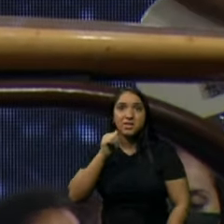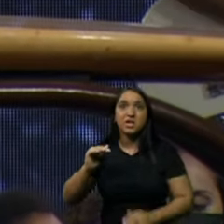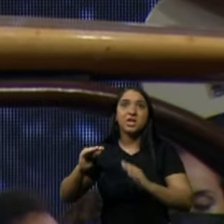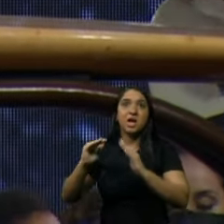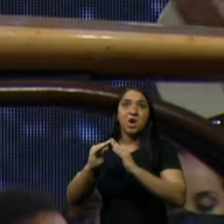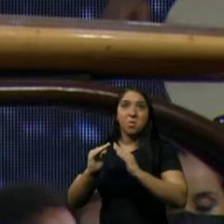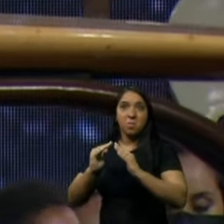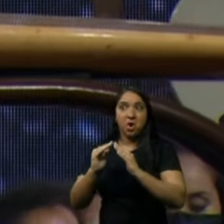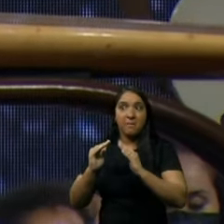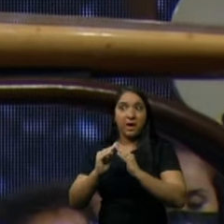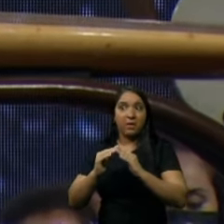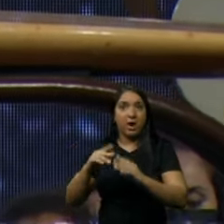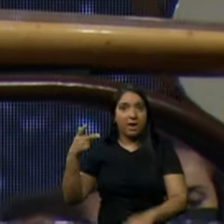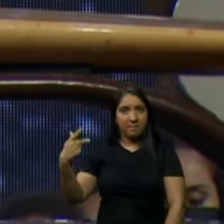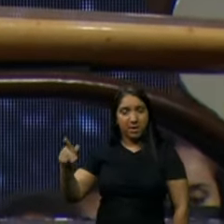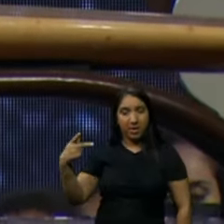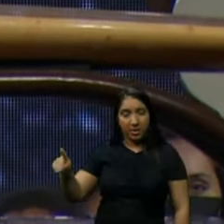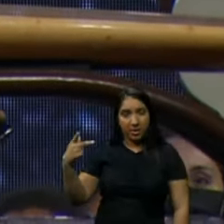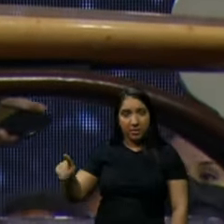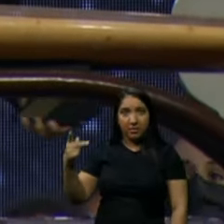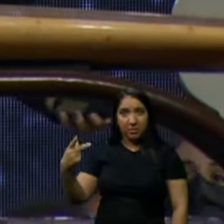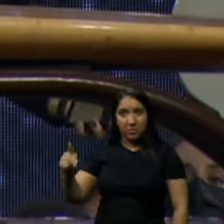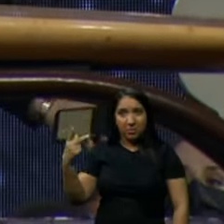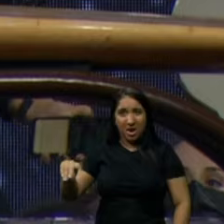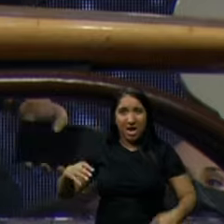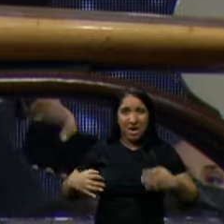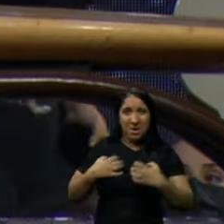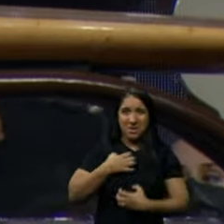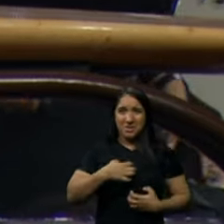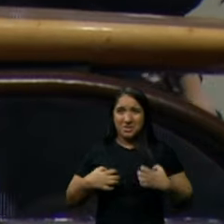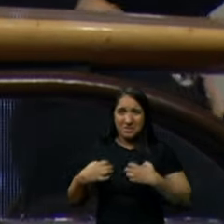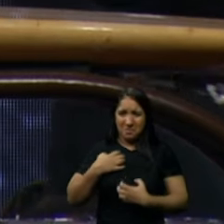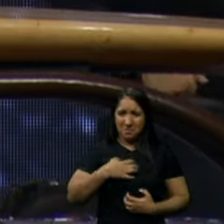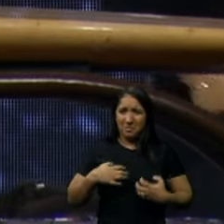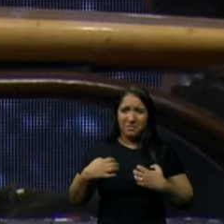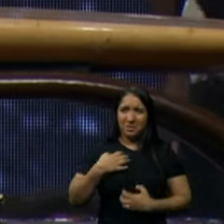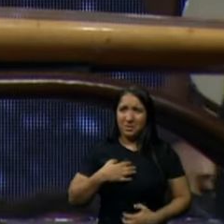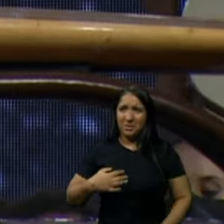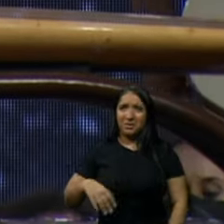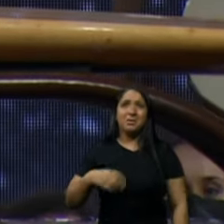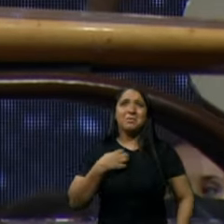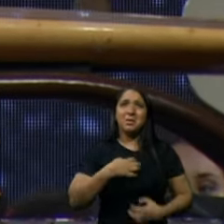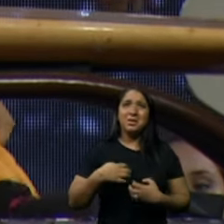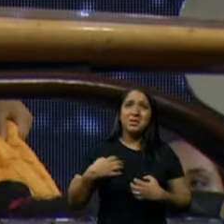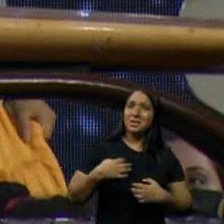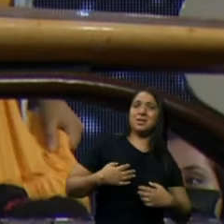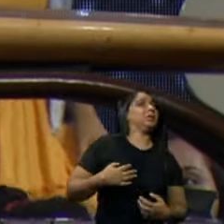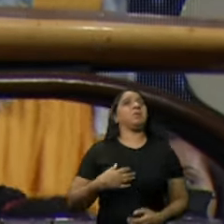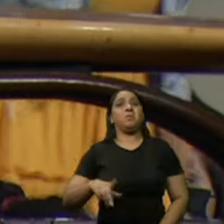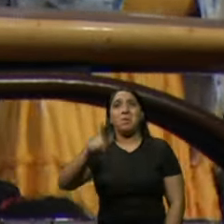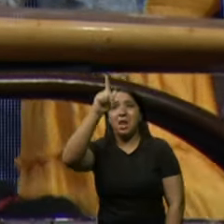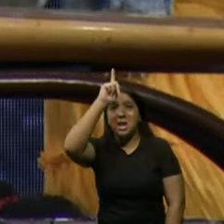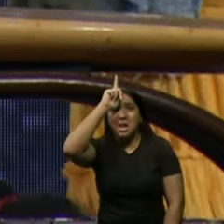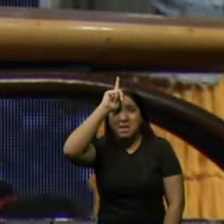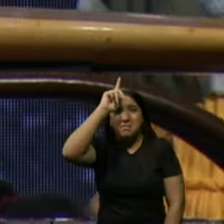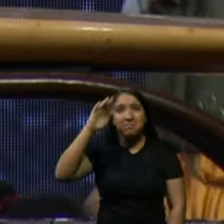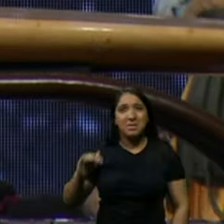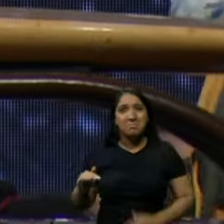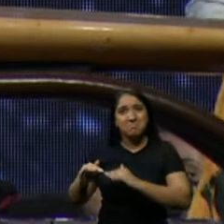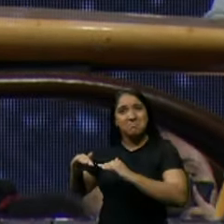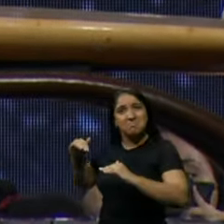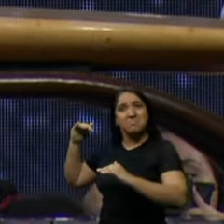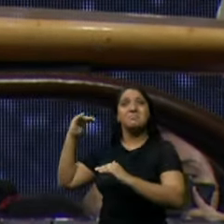aceitando Jesus com síndrome do pânico e ansiedade quase perdendo a vida uma alemã médium